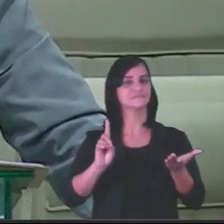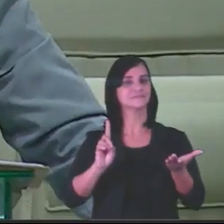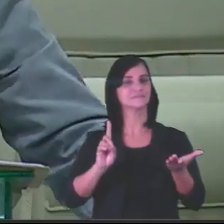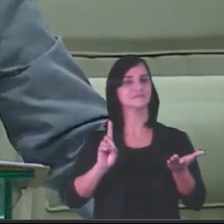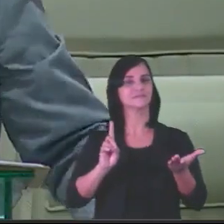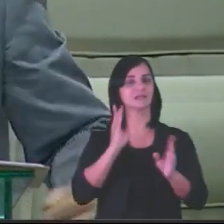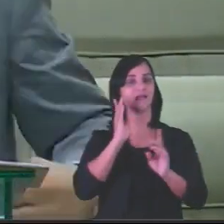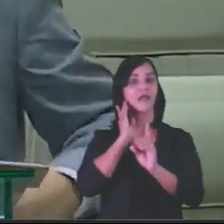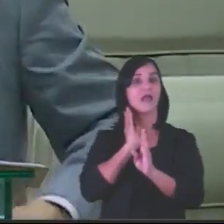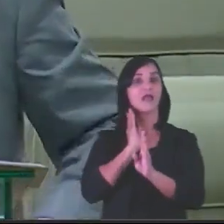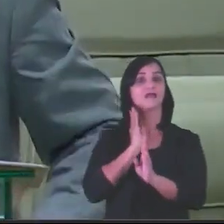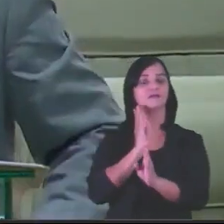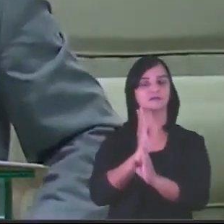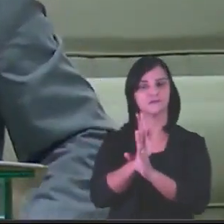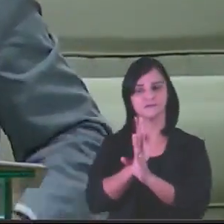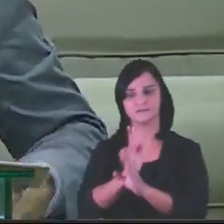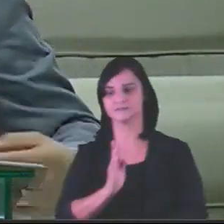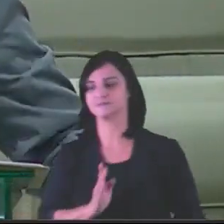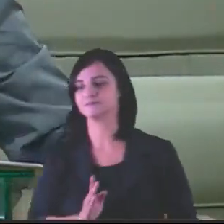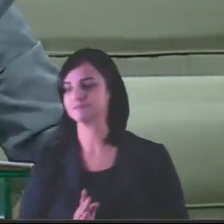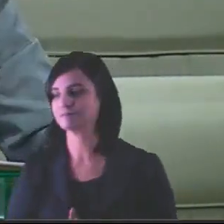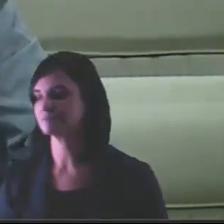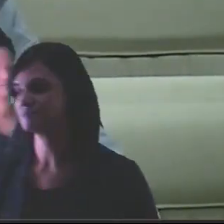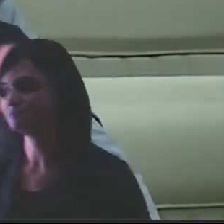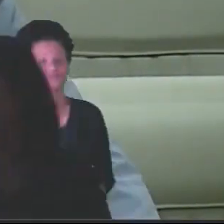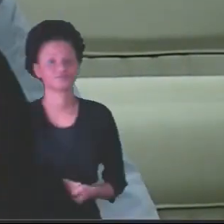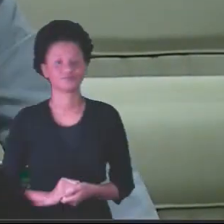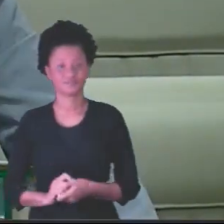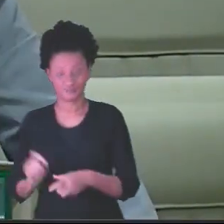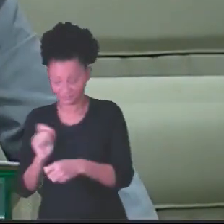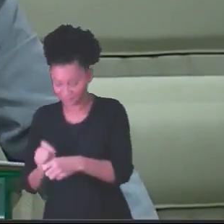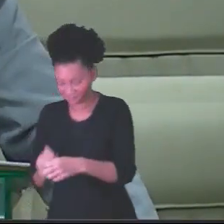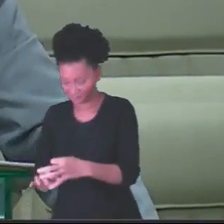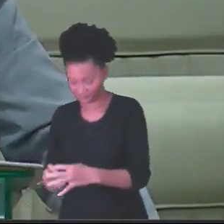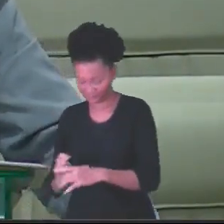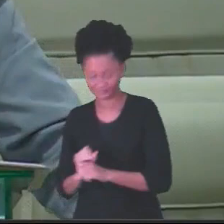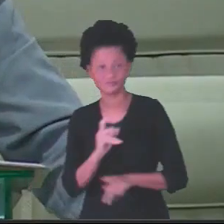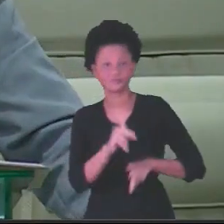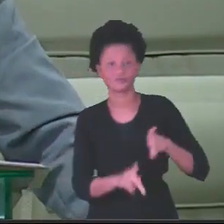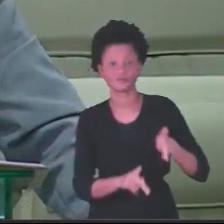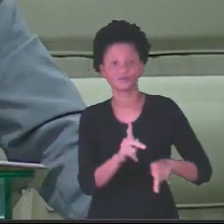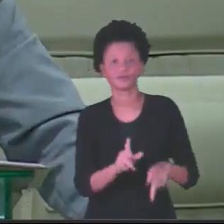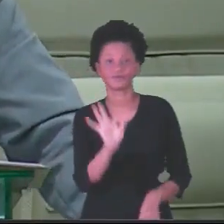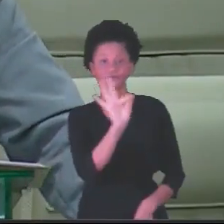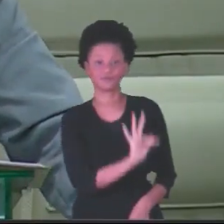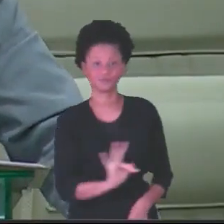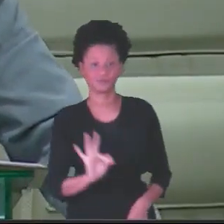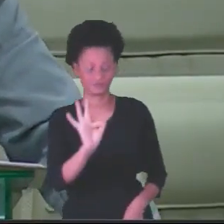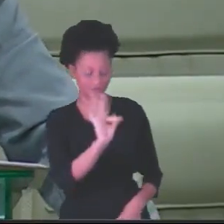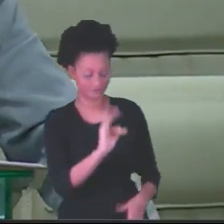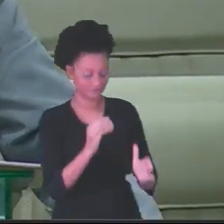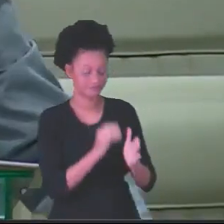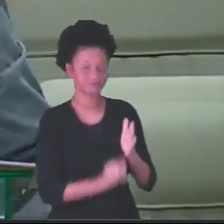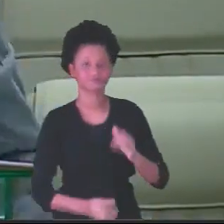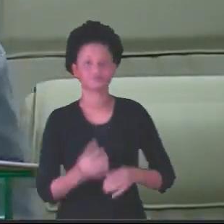e encontra-se na carta de paulo aos filipenses no capítulo 4